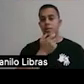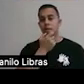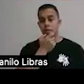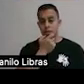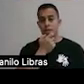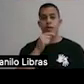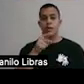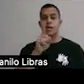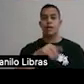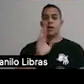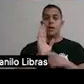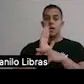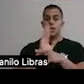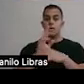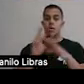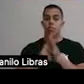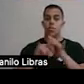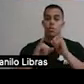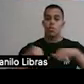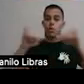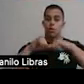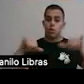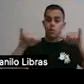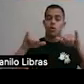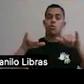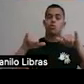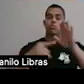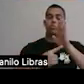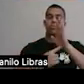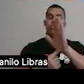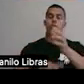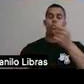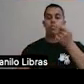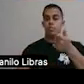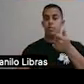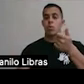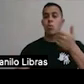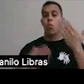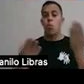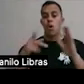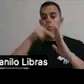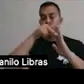chama vídeo promocional para mostrar rapidinho qual é o projeto lá